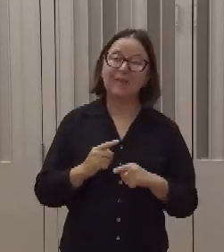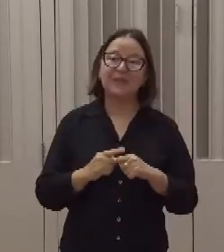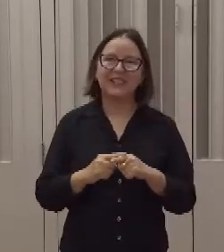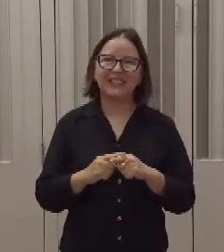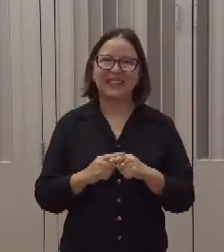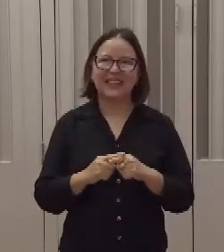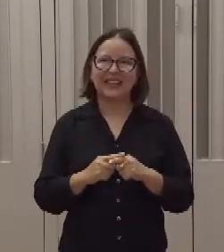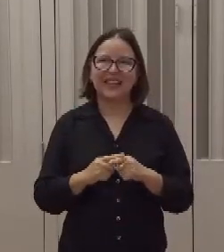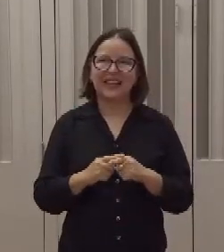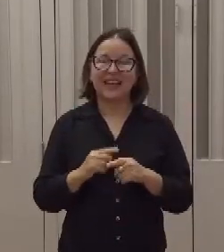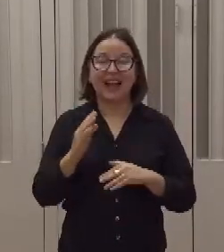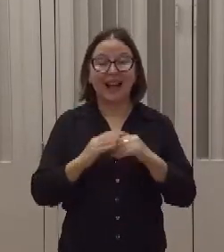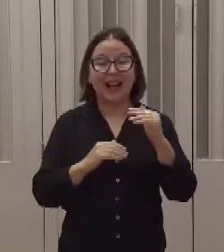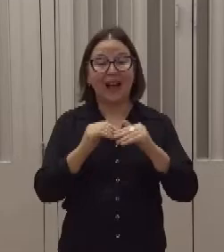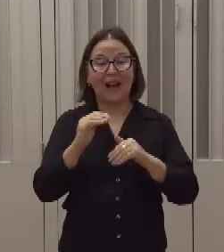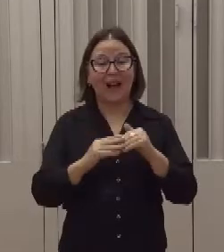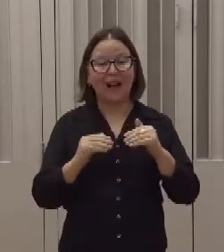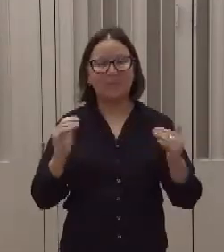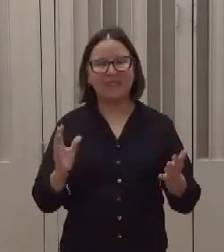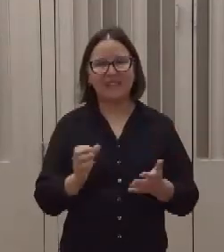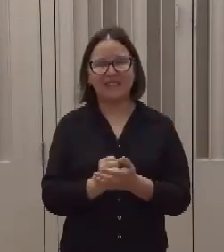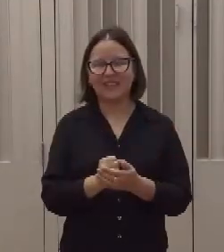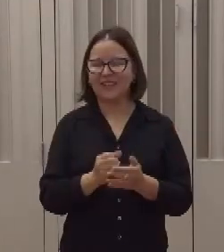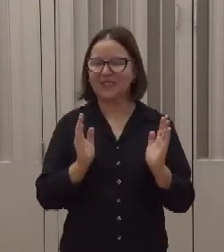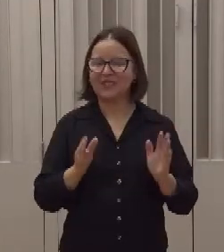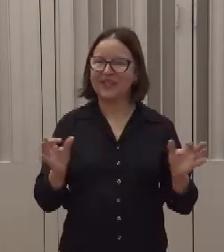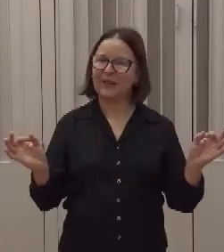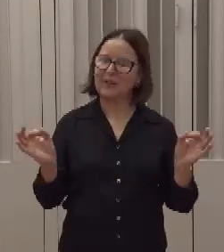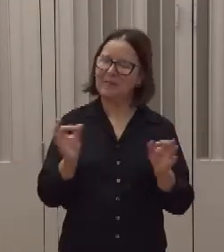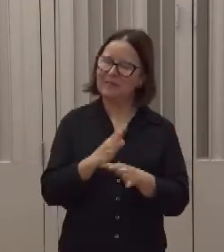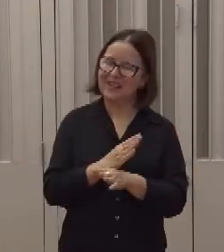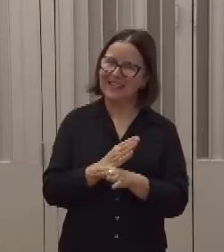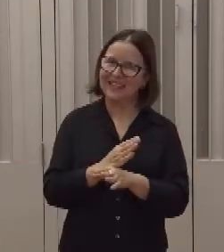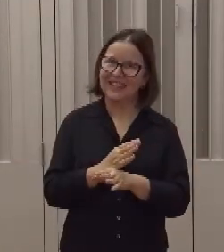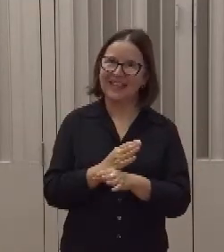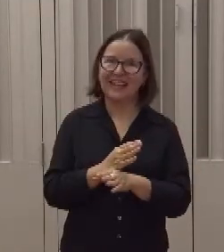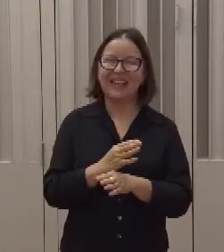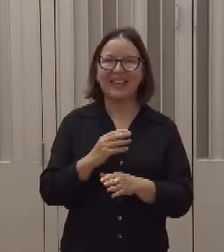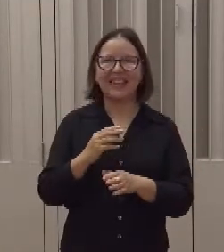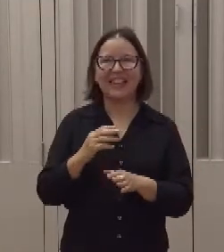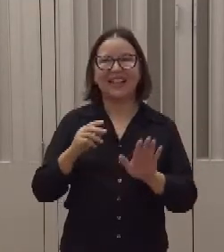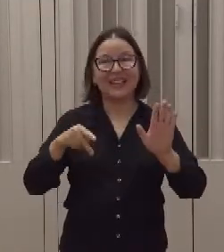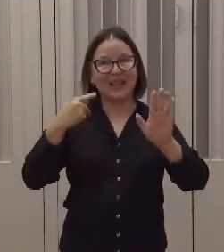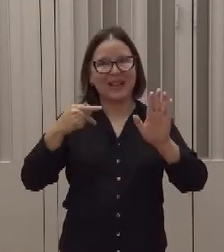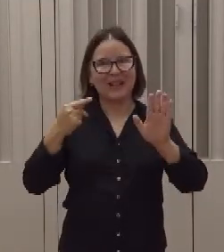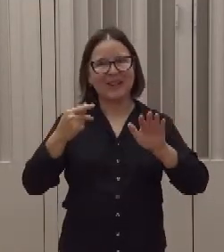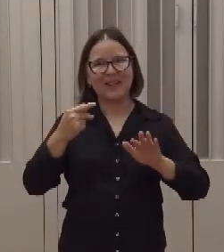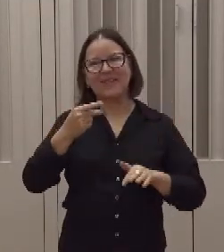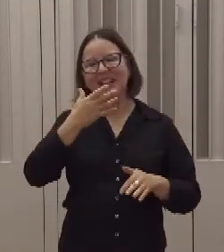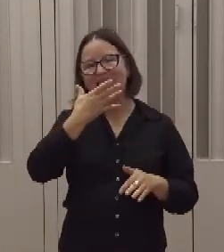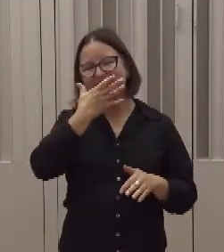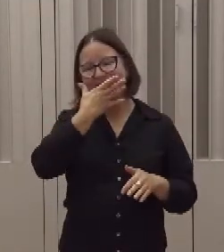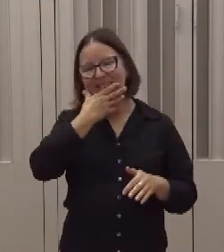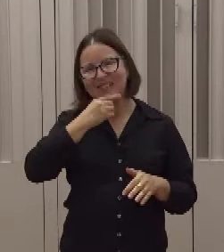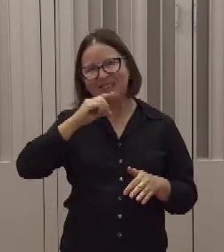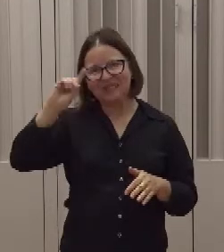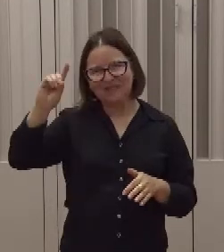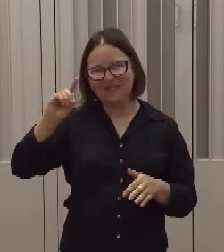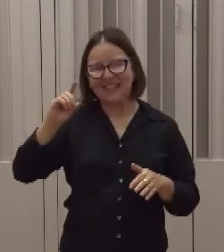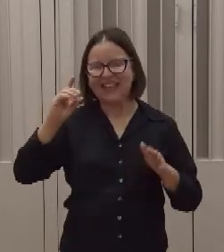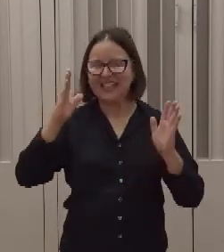cumprida. Ao Senhor pertence a terra e tudo que nela se contém, o mundo e os que nele habitam.